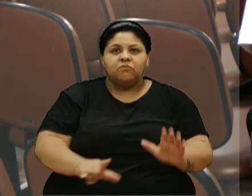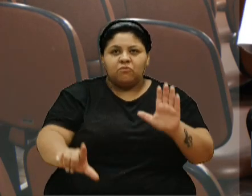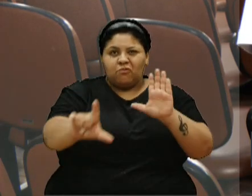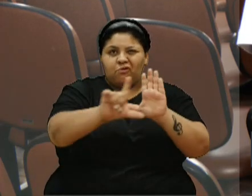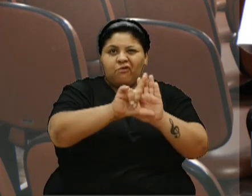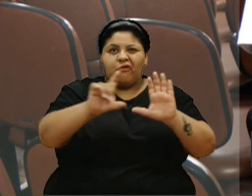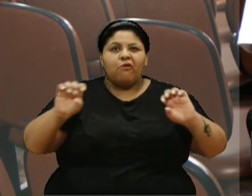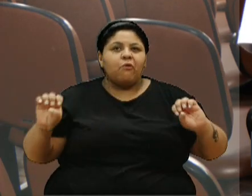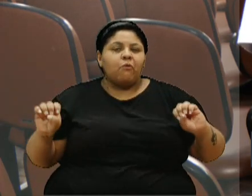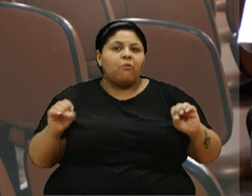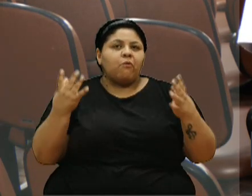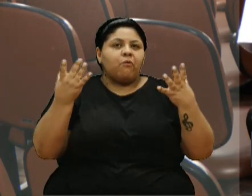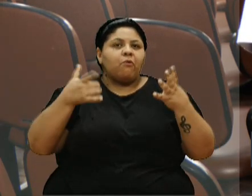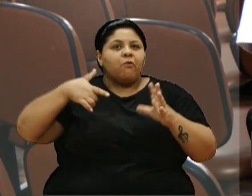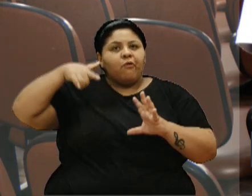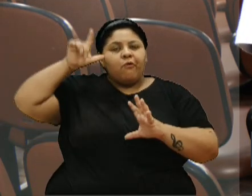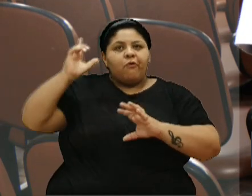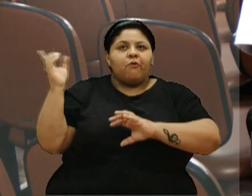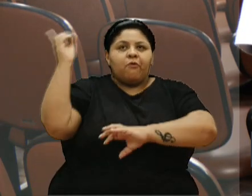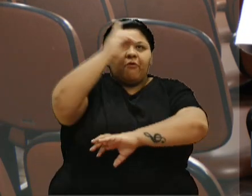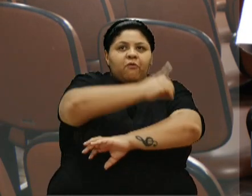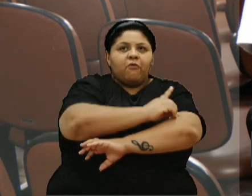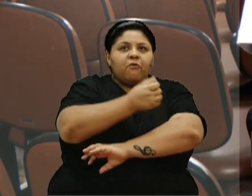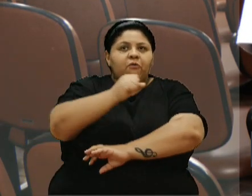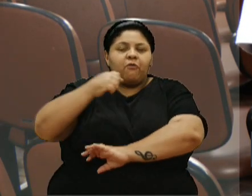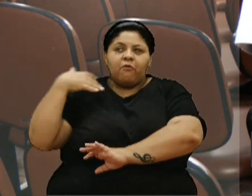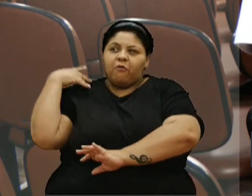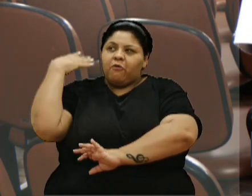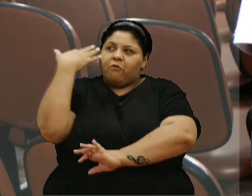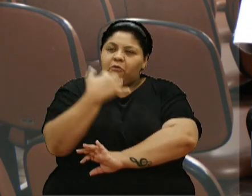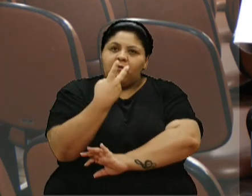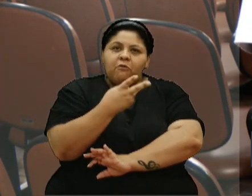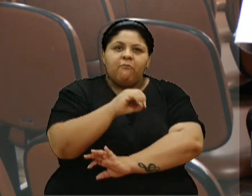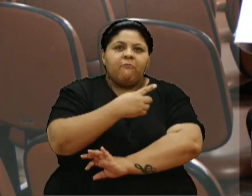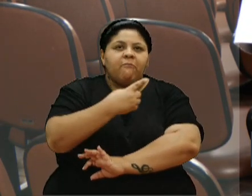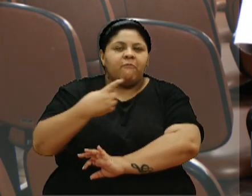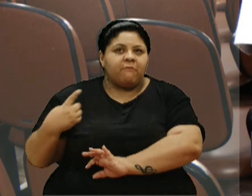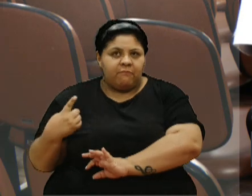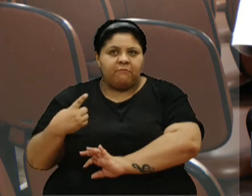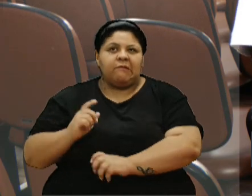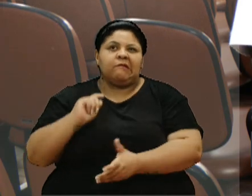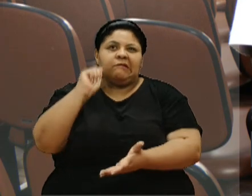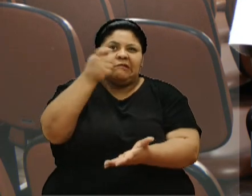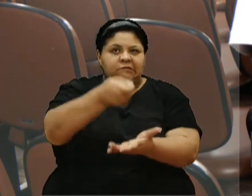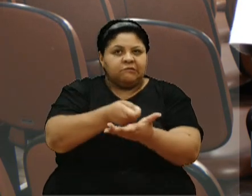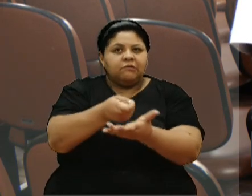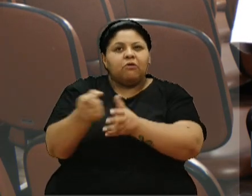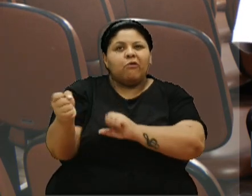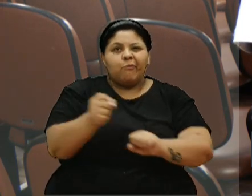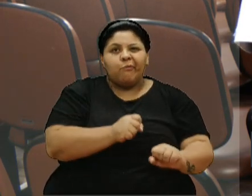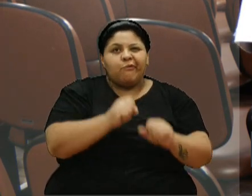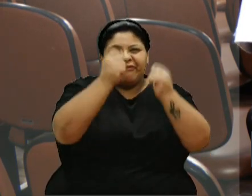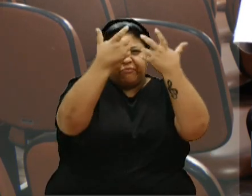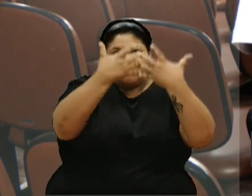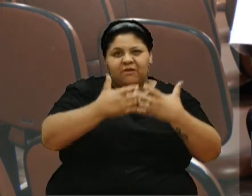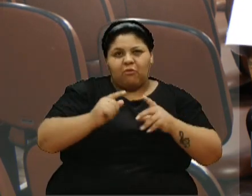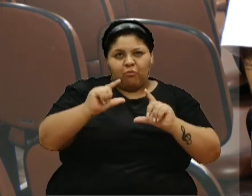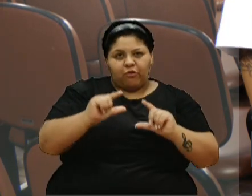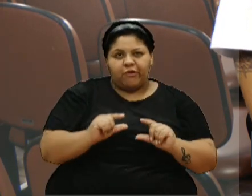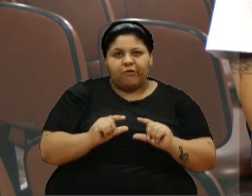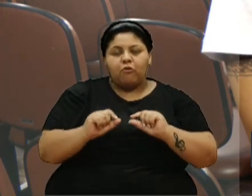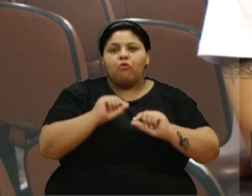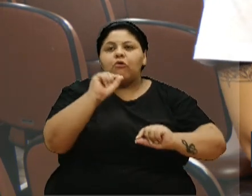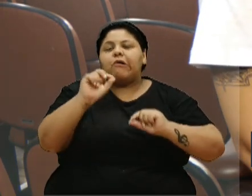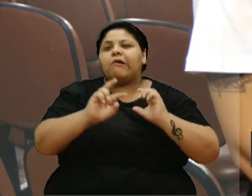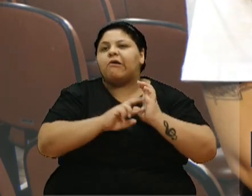que comemoramos ontem, dia 18, desde 2021, essa luta, né, que a gente pode explicar um pouquinho mais também o que